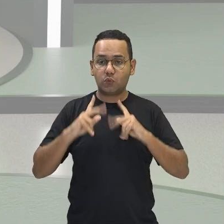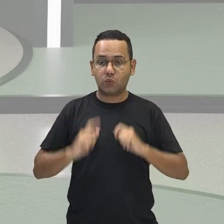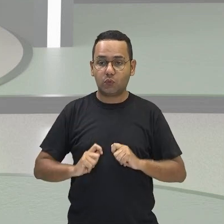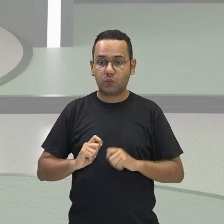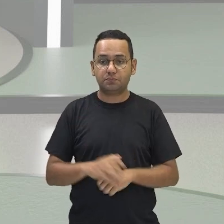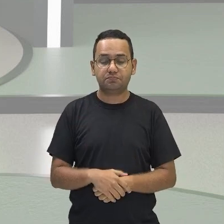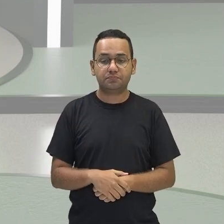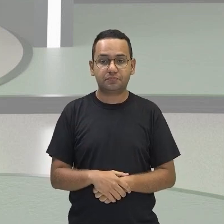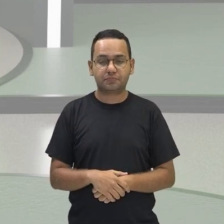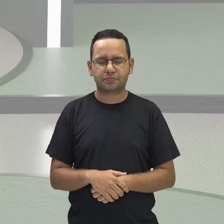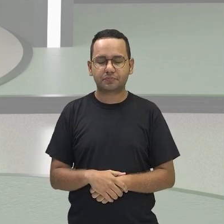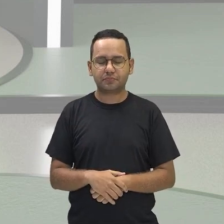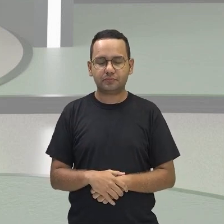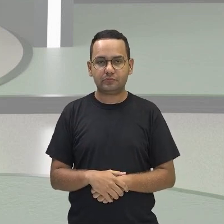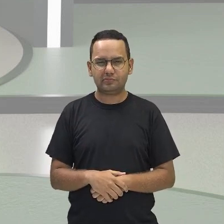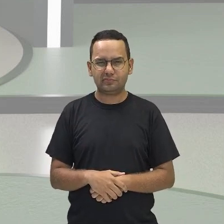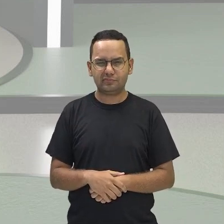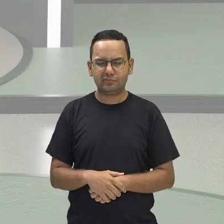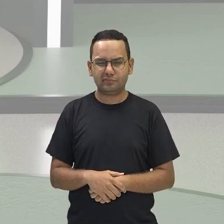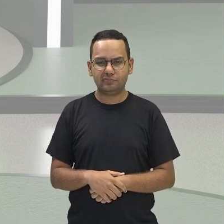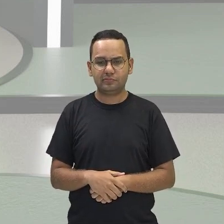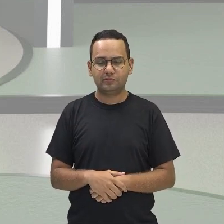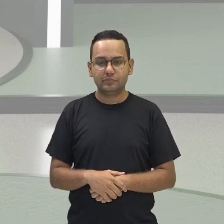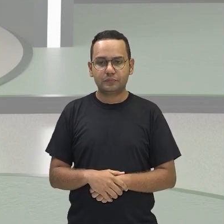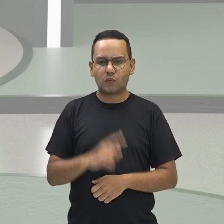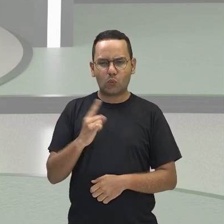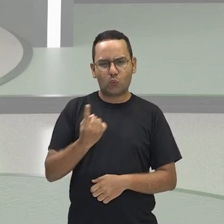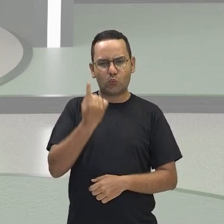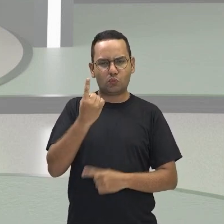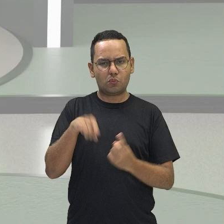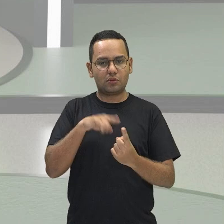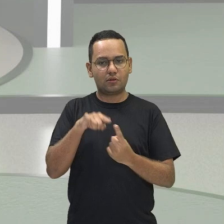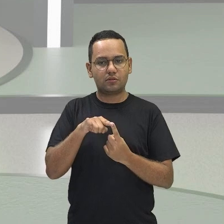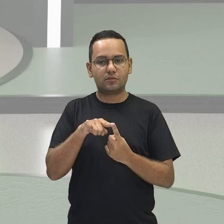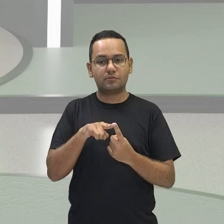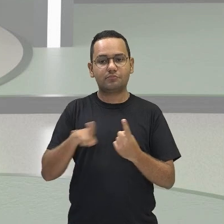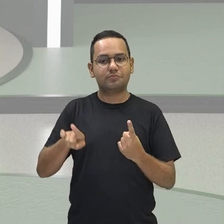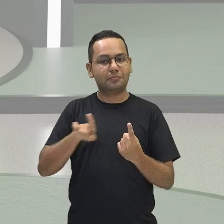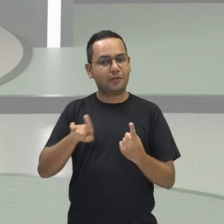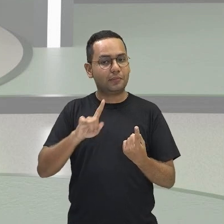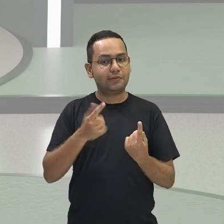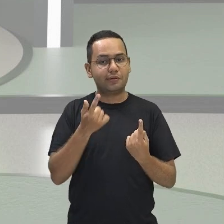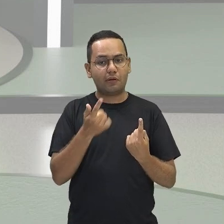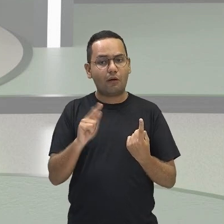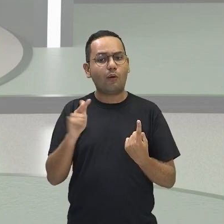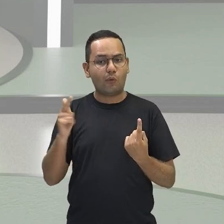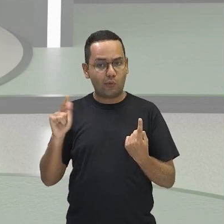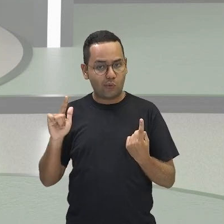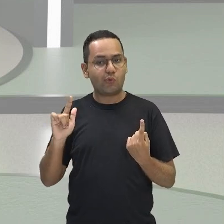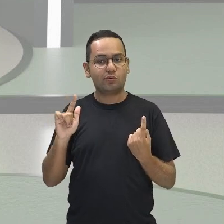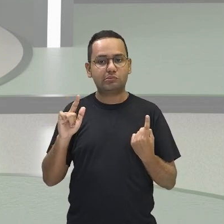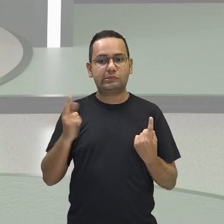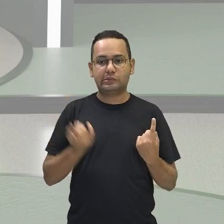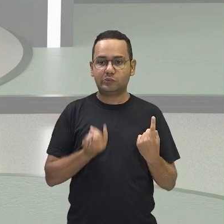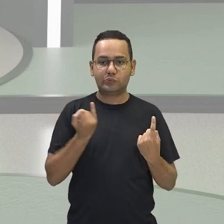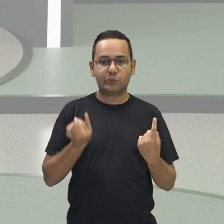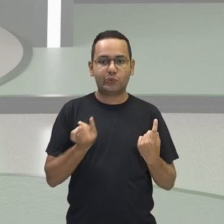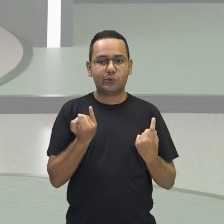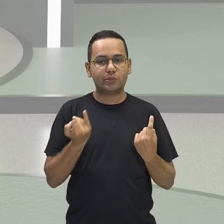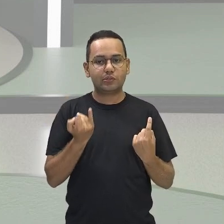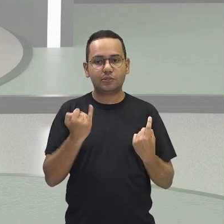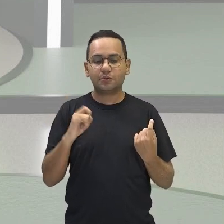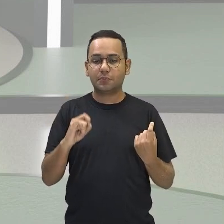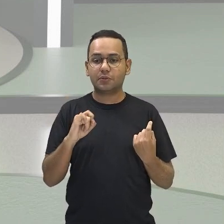Contudo, essa não é a única função dele. Ele tem uma outra função também muito importante